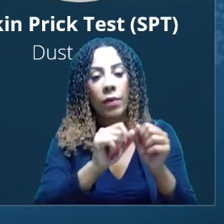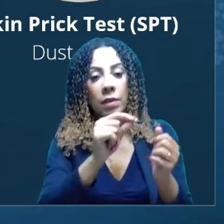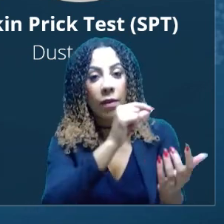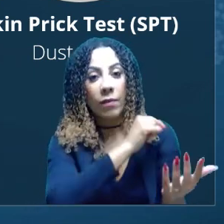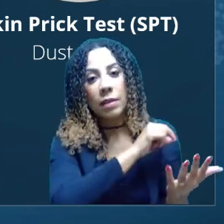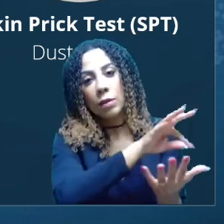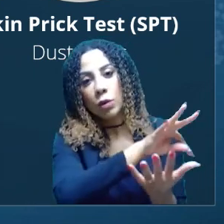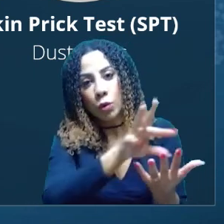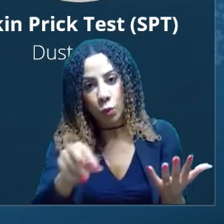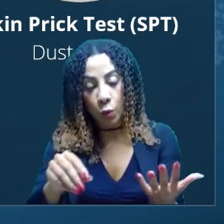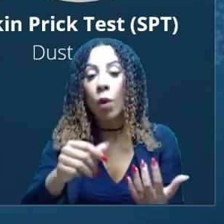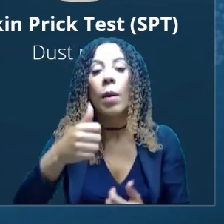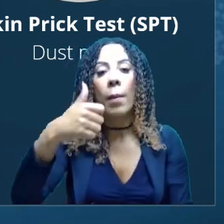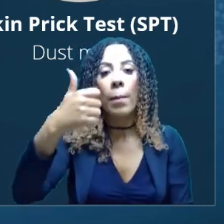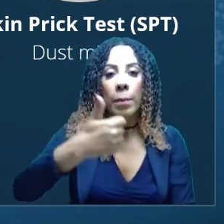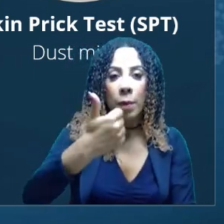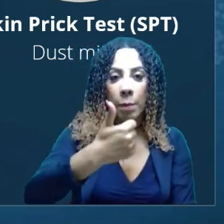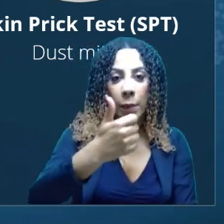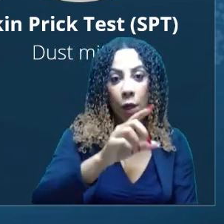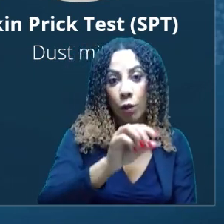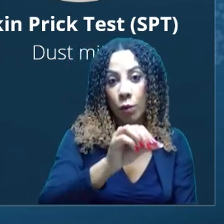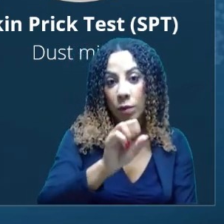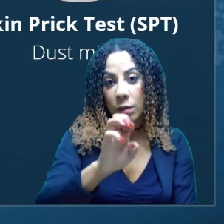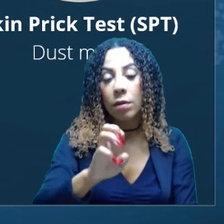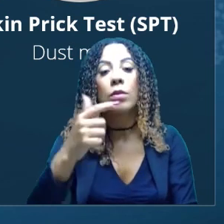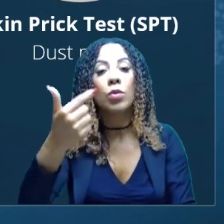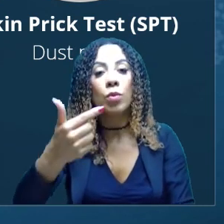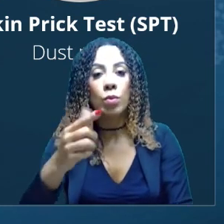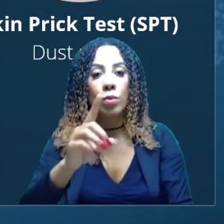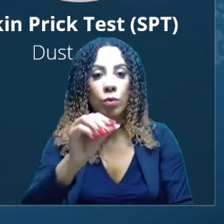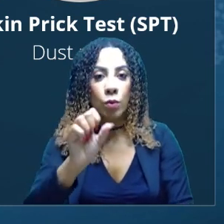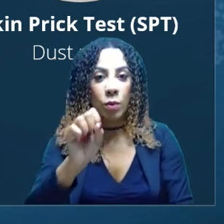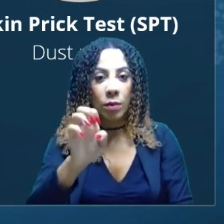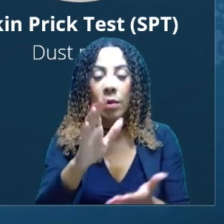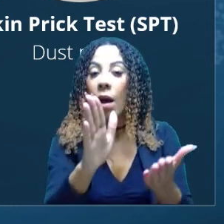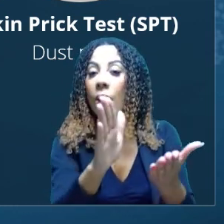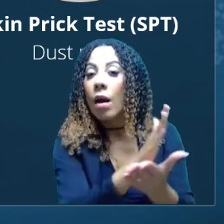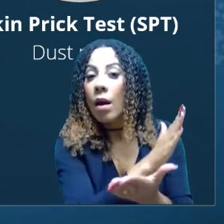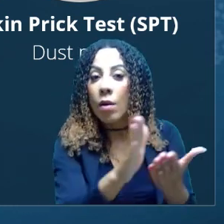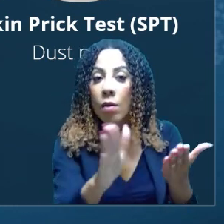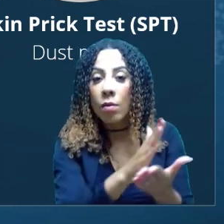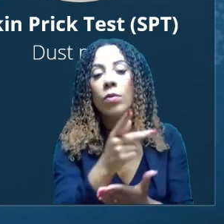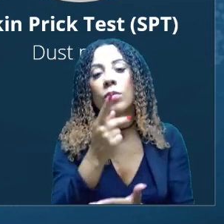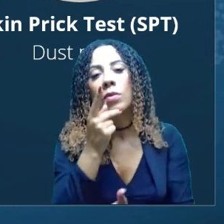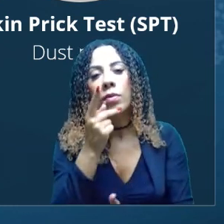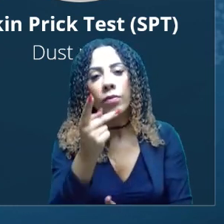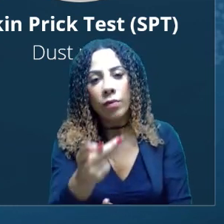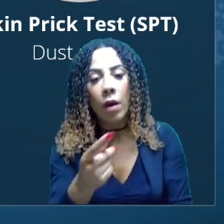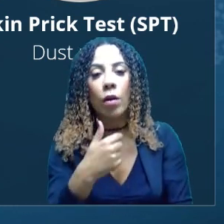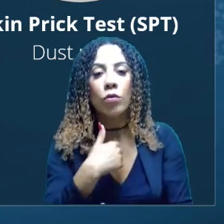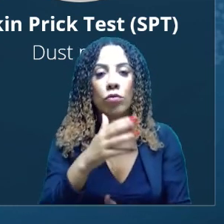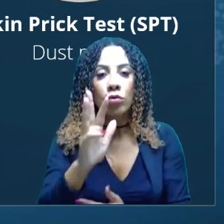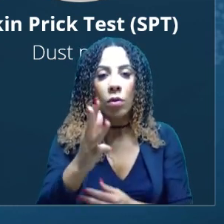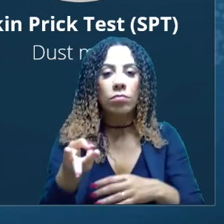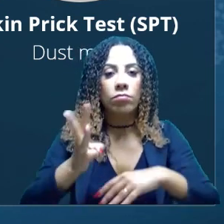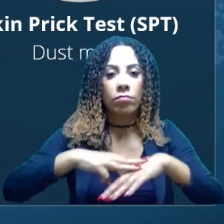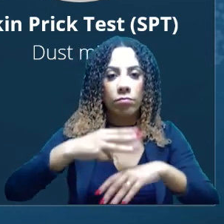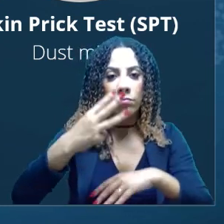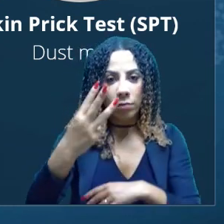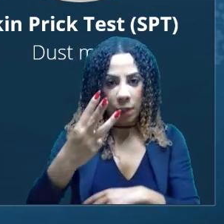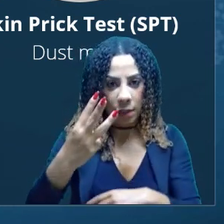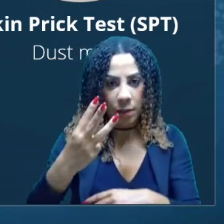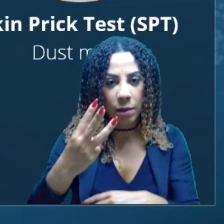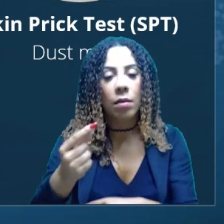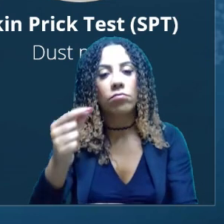dose e segunda dose. E alguns relatavam ter tomado a dose de reforço, que é a